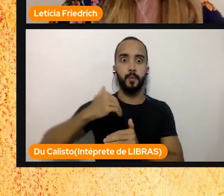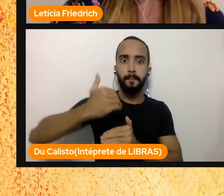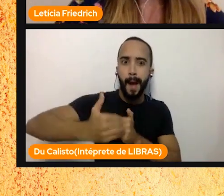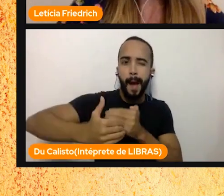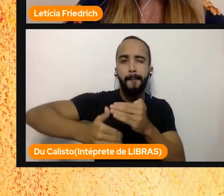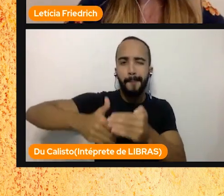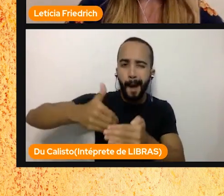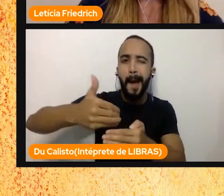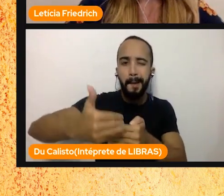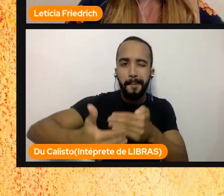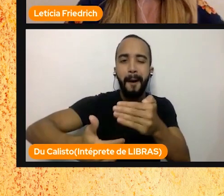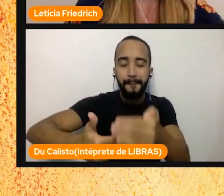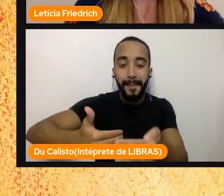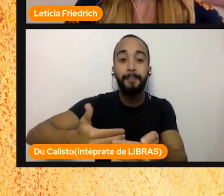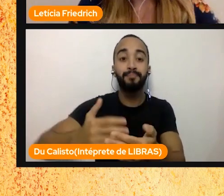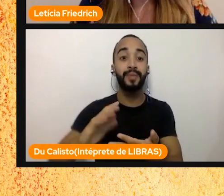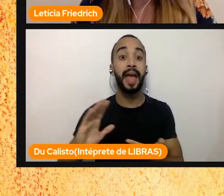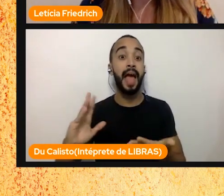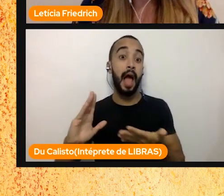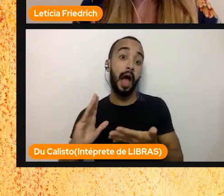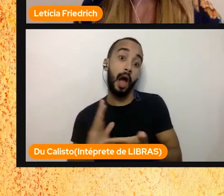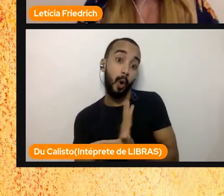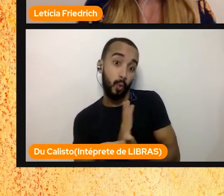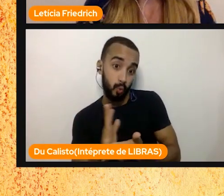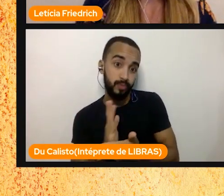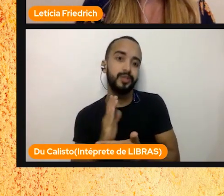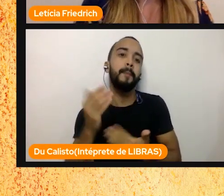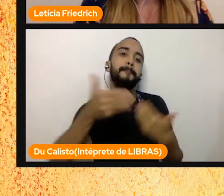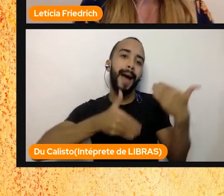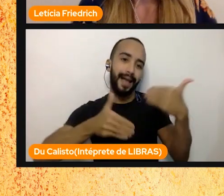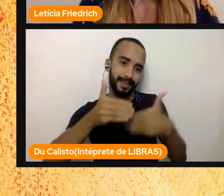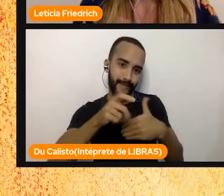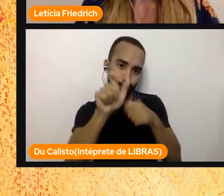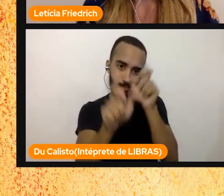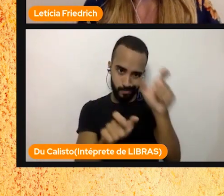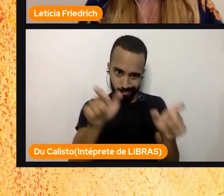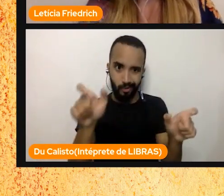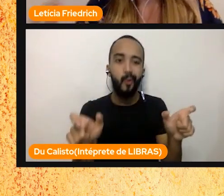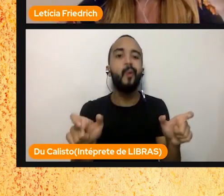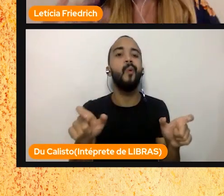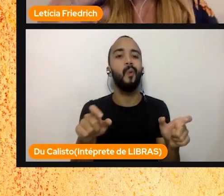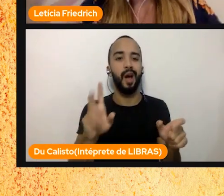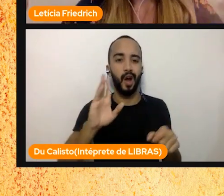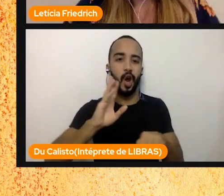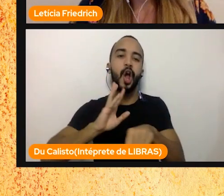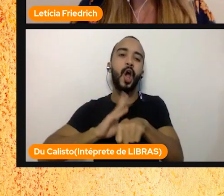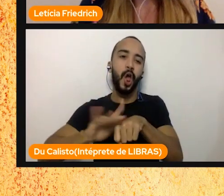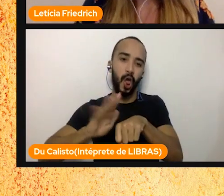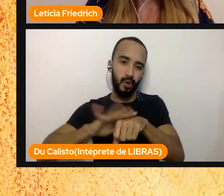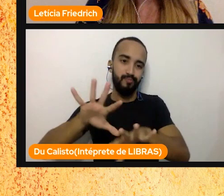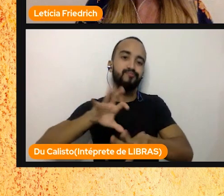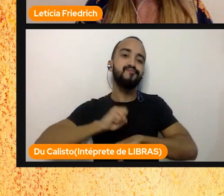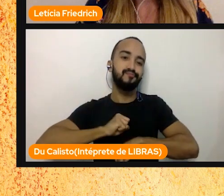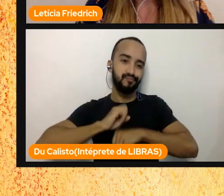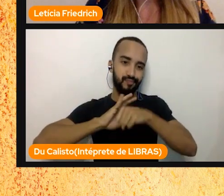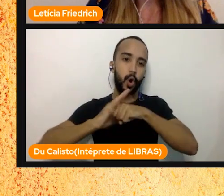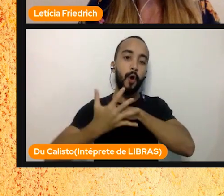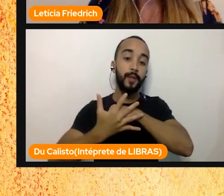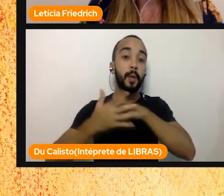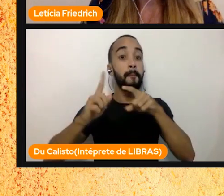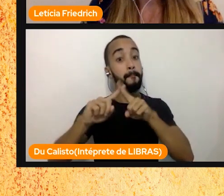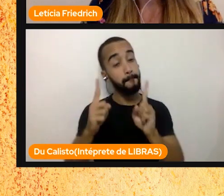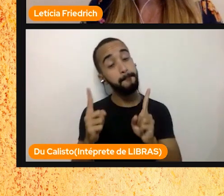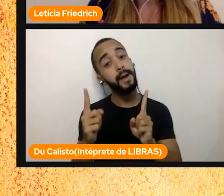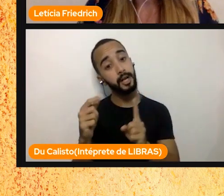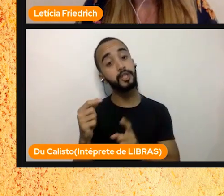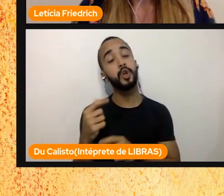pessoas da equipe que pegaram Covid, já tivemos que dar um tempo no processo, mas em si a gente está conseguindo lidar bem com isso de